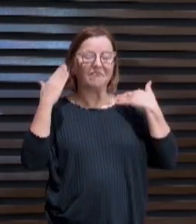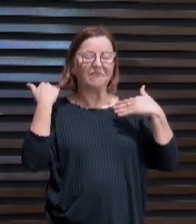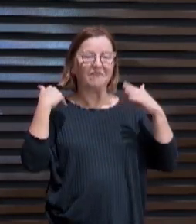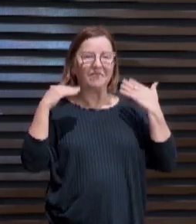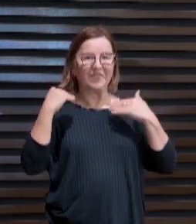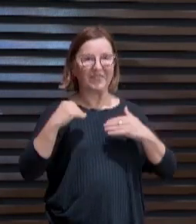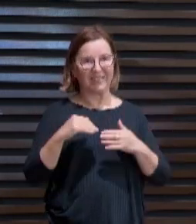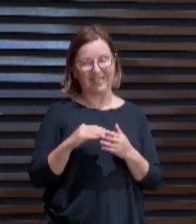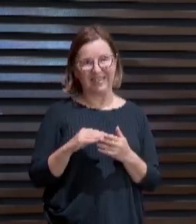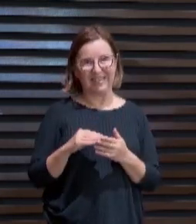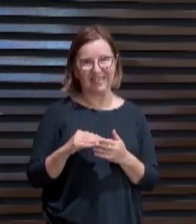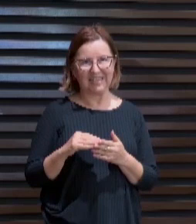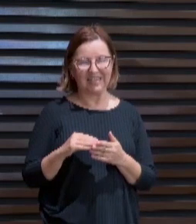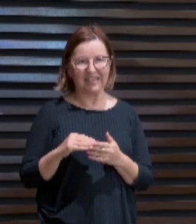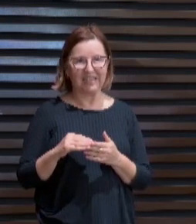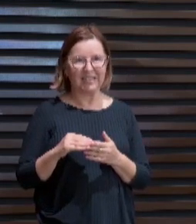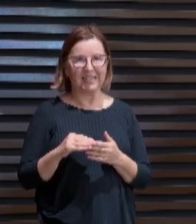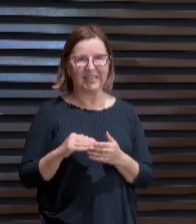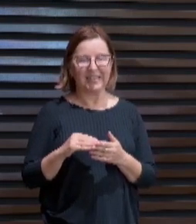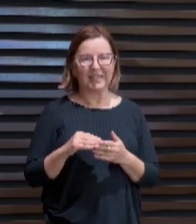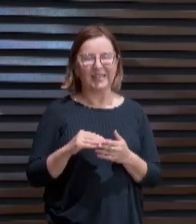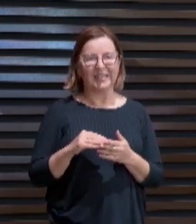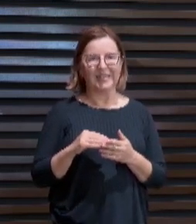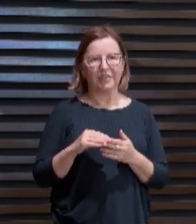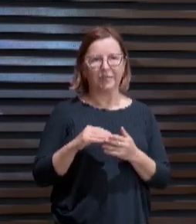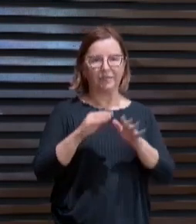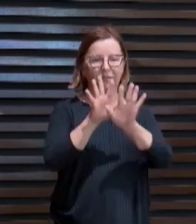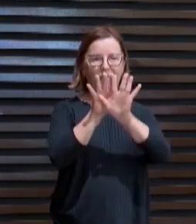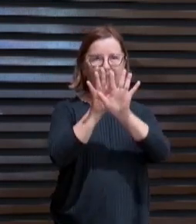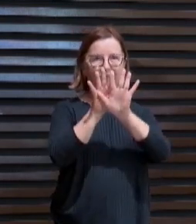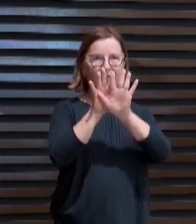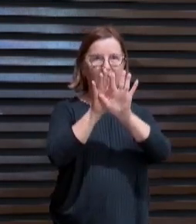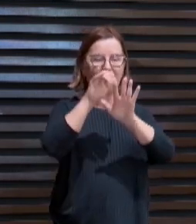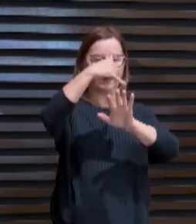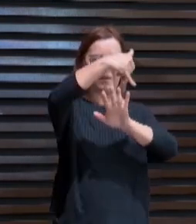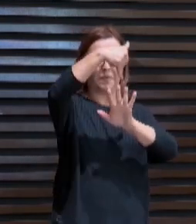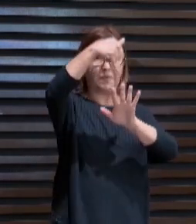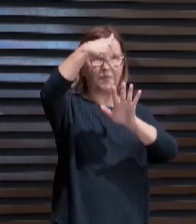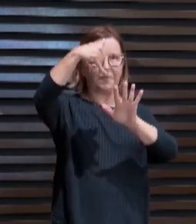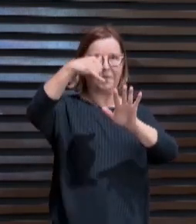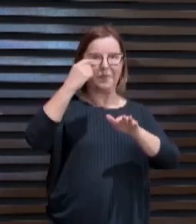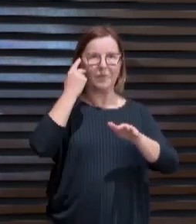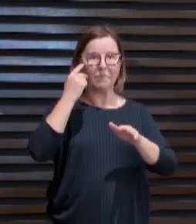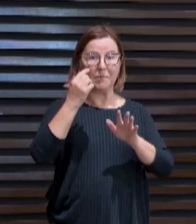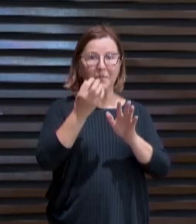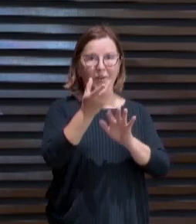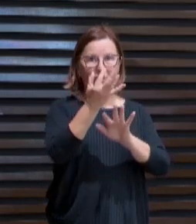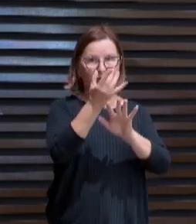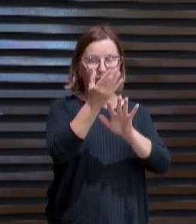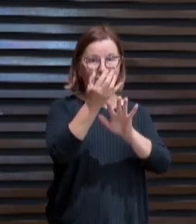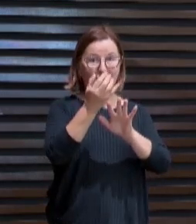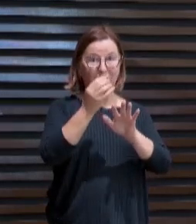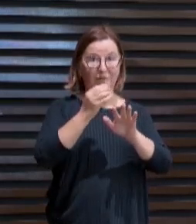que ele alimentava com o óleo, ele também aparava as pontas da vela para que a chama permanecesse mais